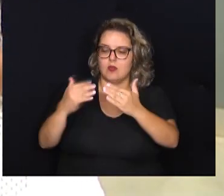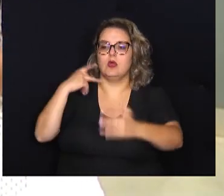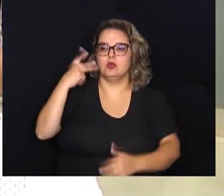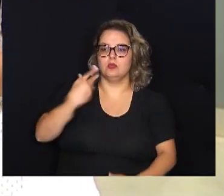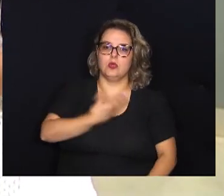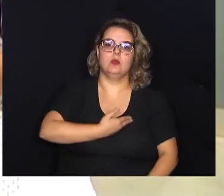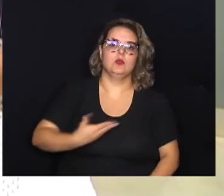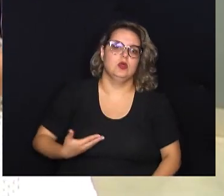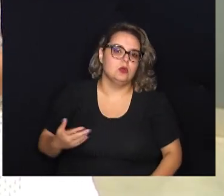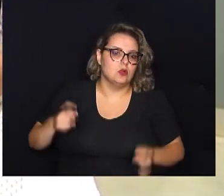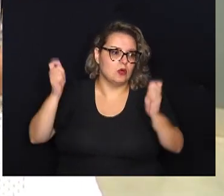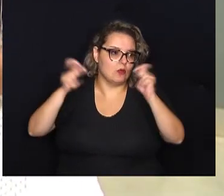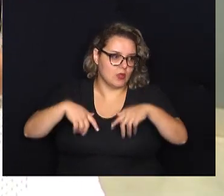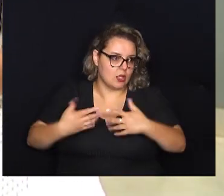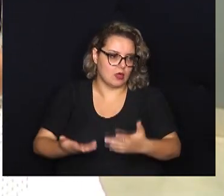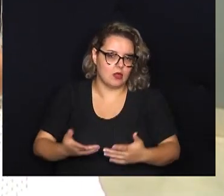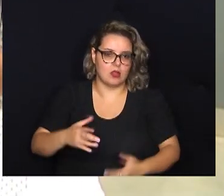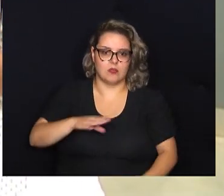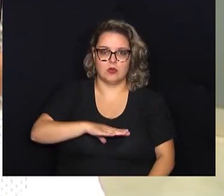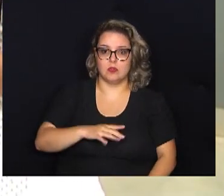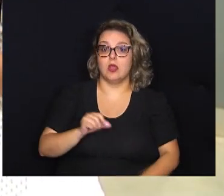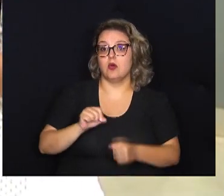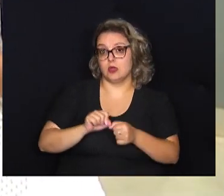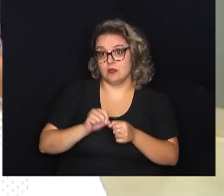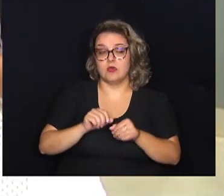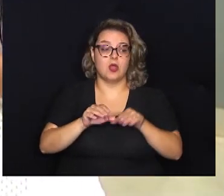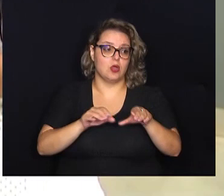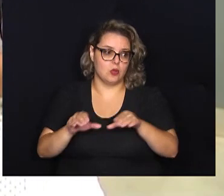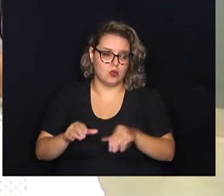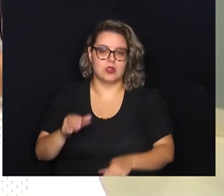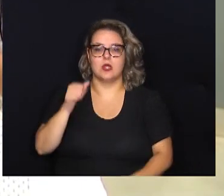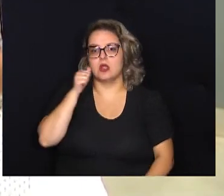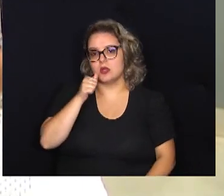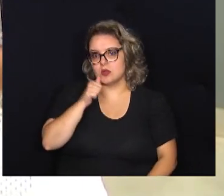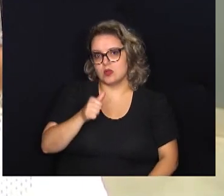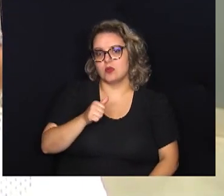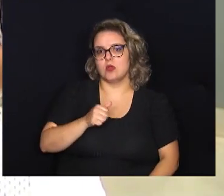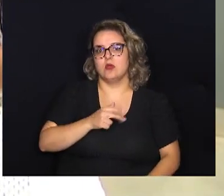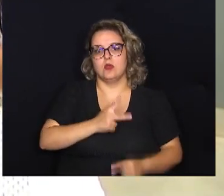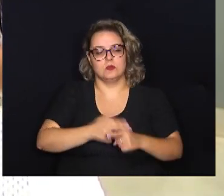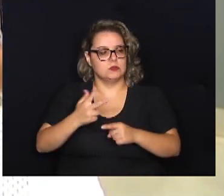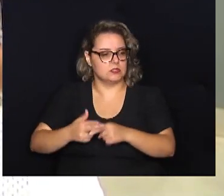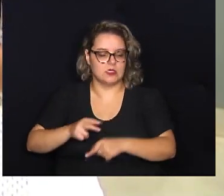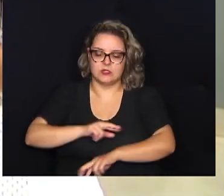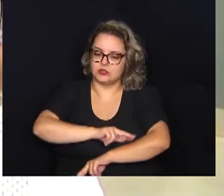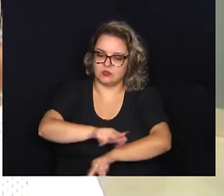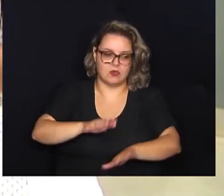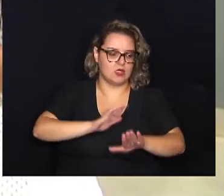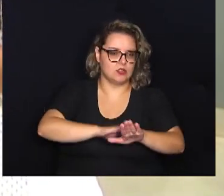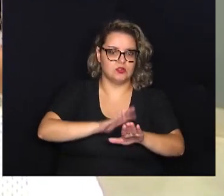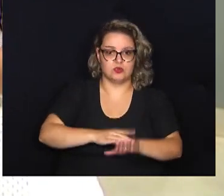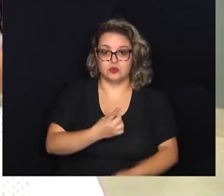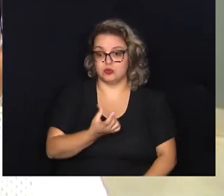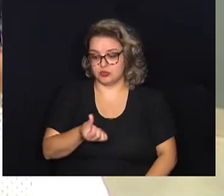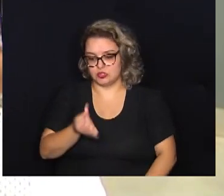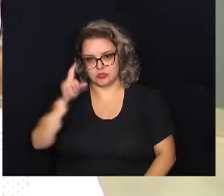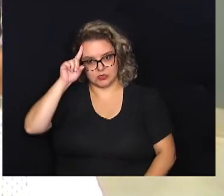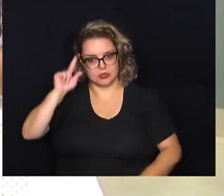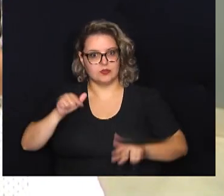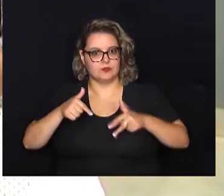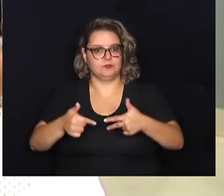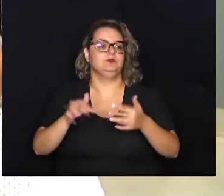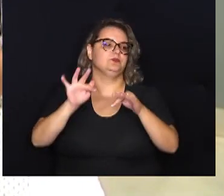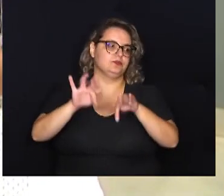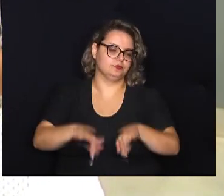eficazes aqui no município. É o que tem feito a Coordenadoria da Mulher com essa série de atividades agora nos 16 dias de ativismo, que se encerra em